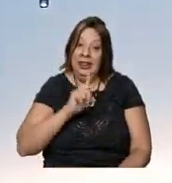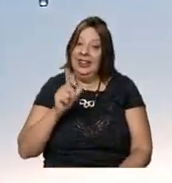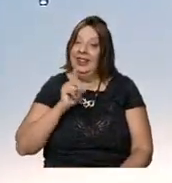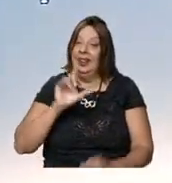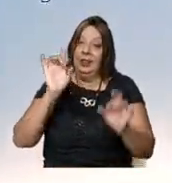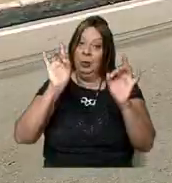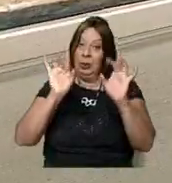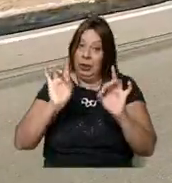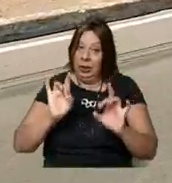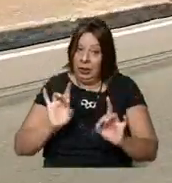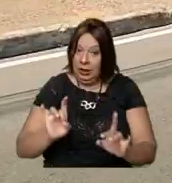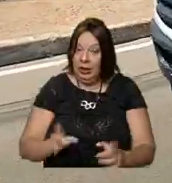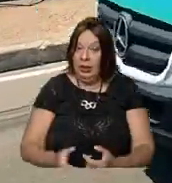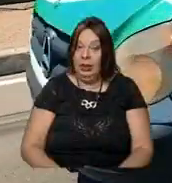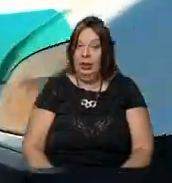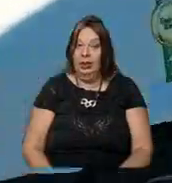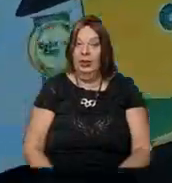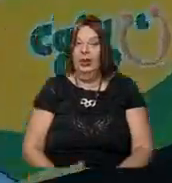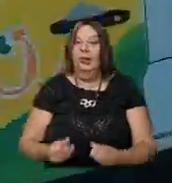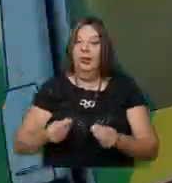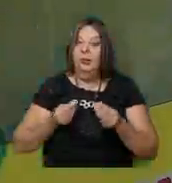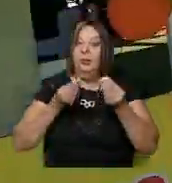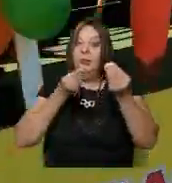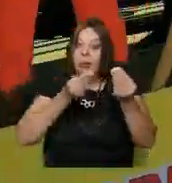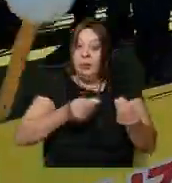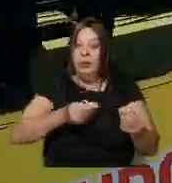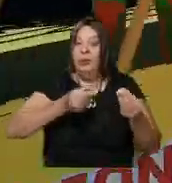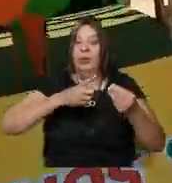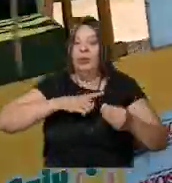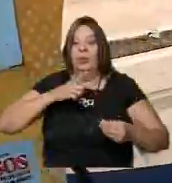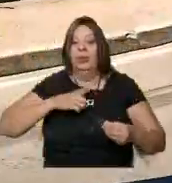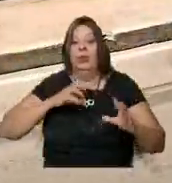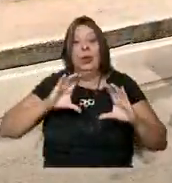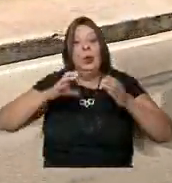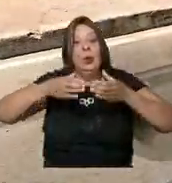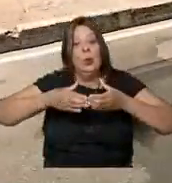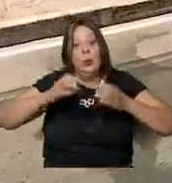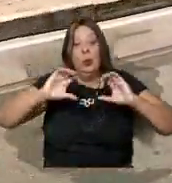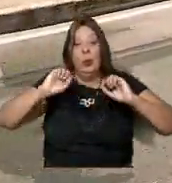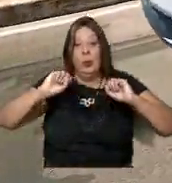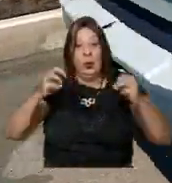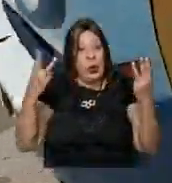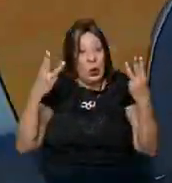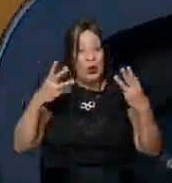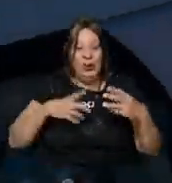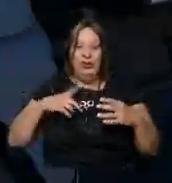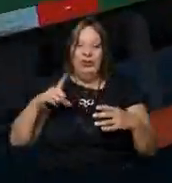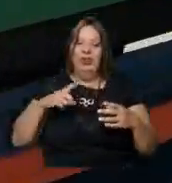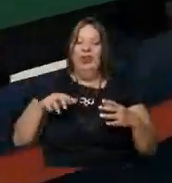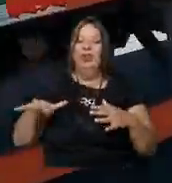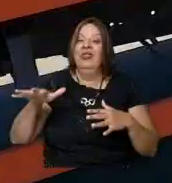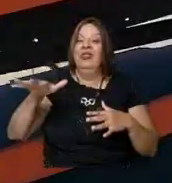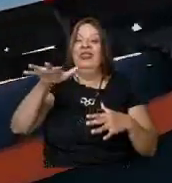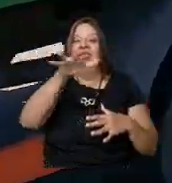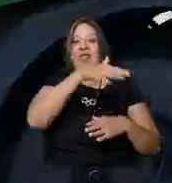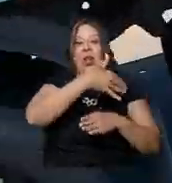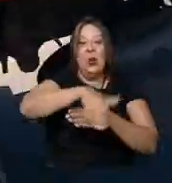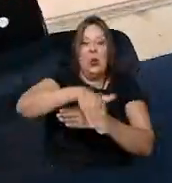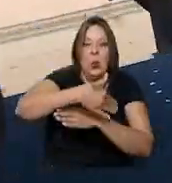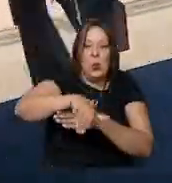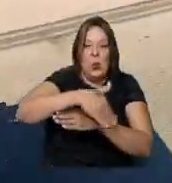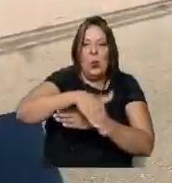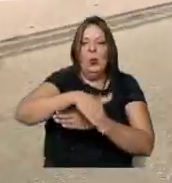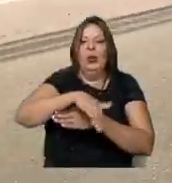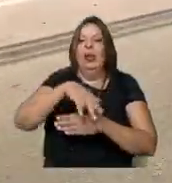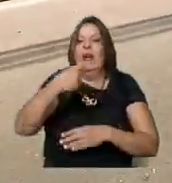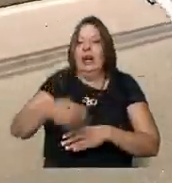super especial. A entrega foi incrível, com a Caravana Show tomando conta de todas as ruas e